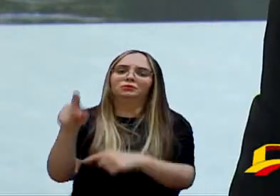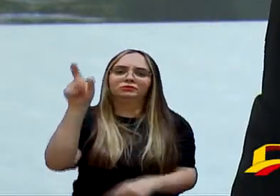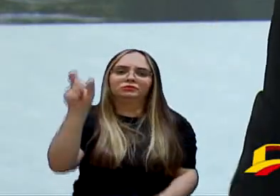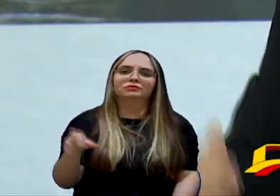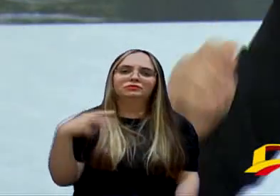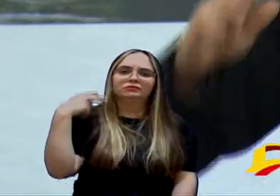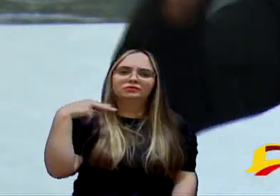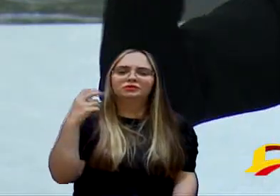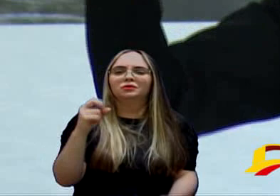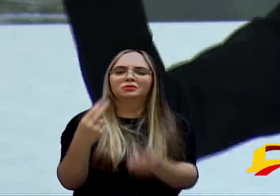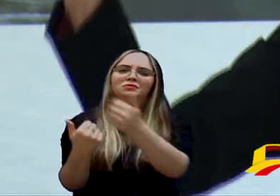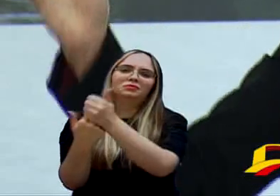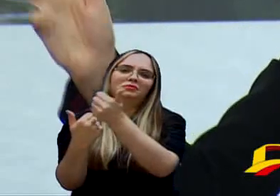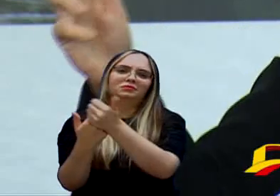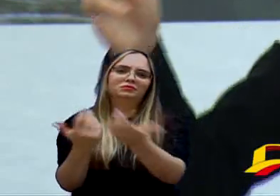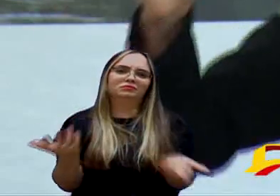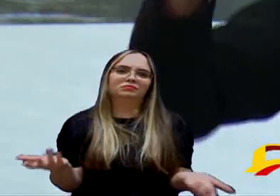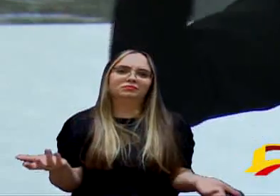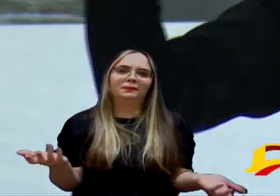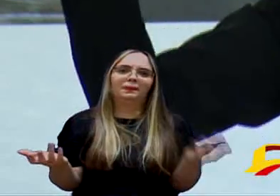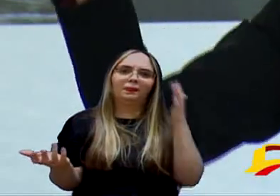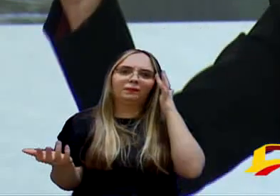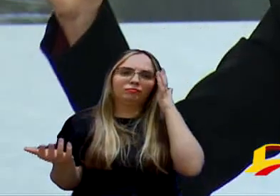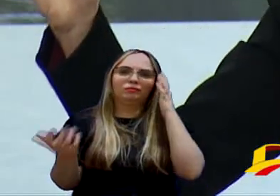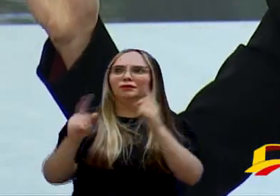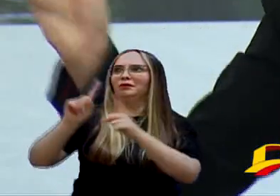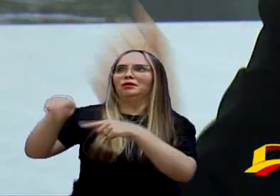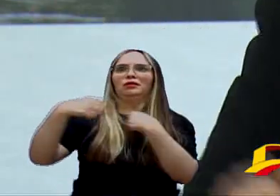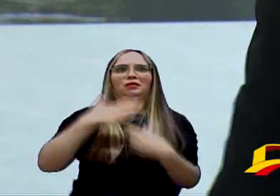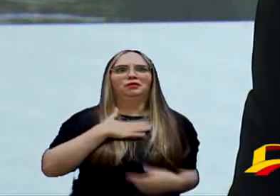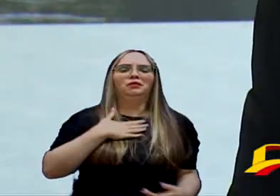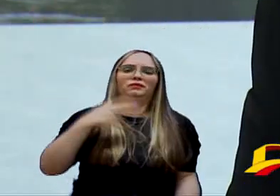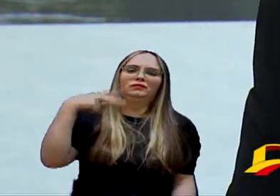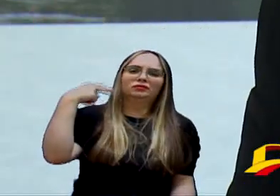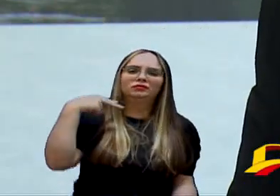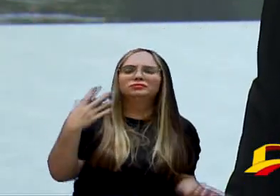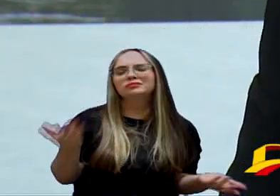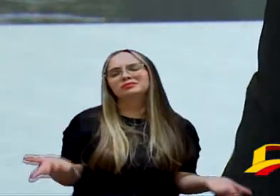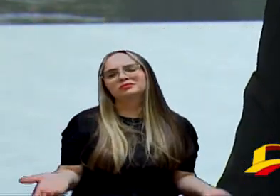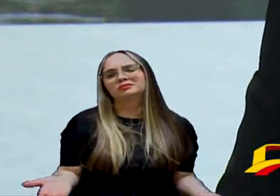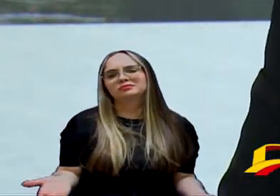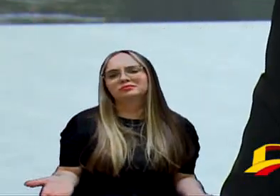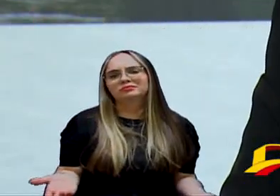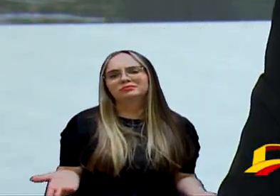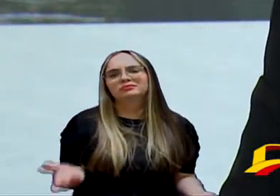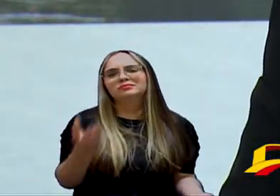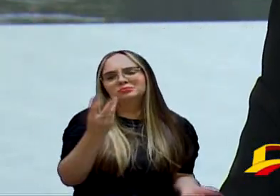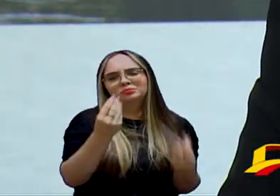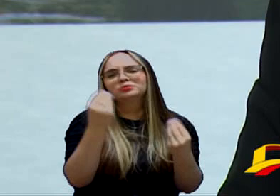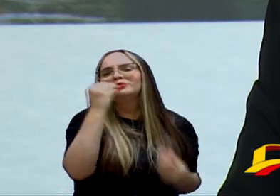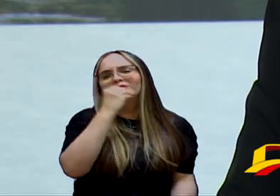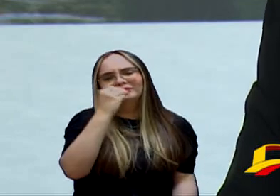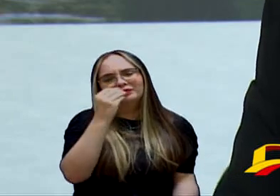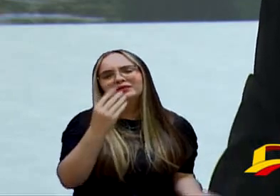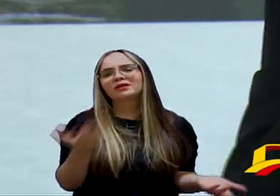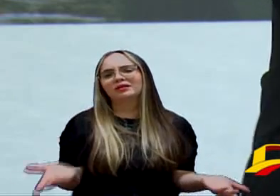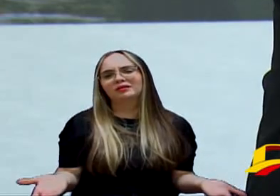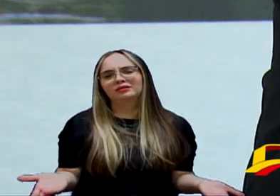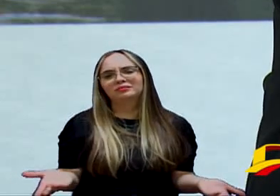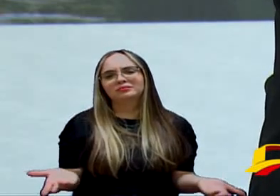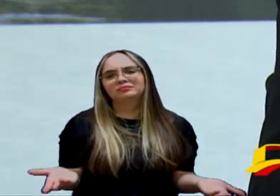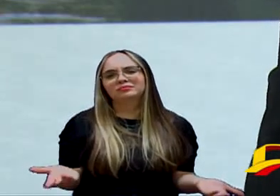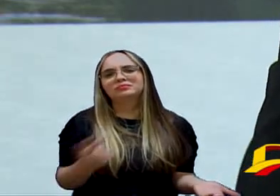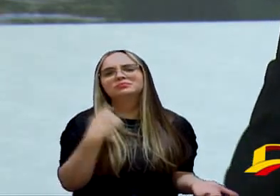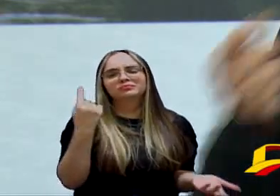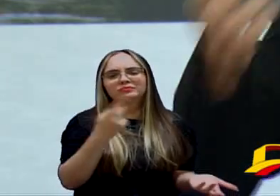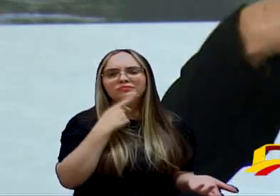assessora que ridicularizou ai ofendeu o vereador na rede social muito frágil esse Vereador né por isso